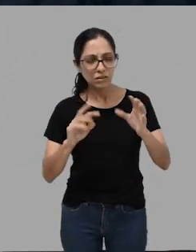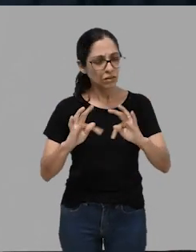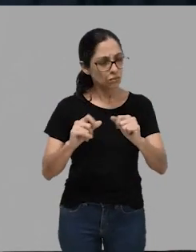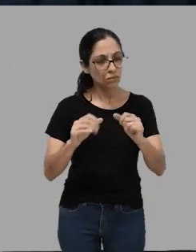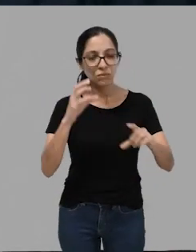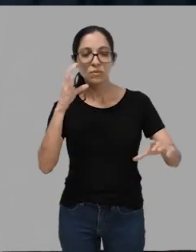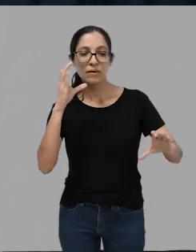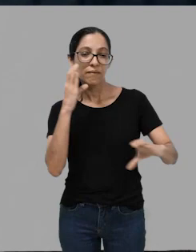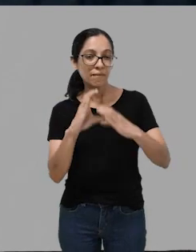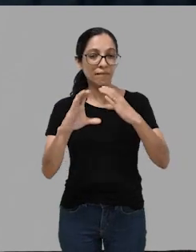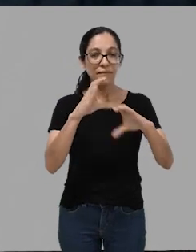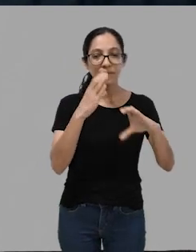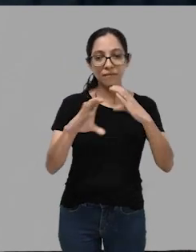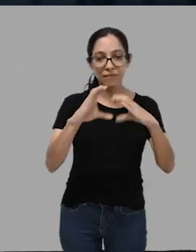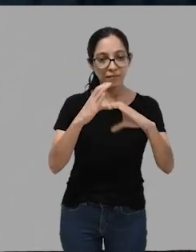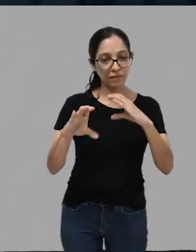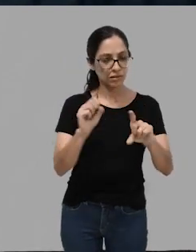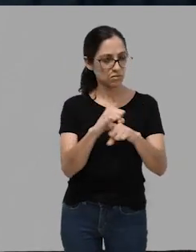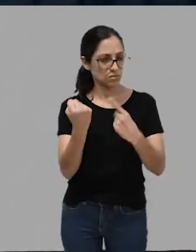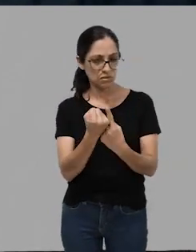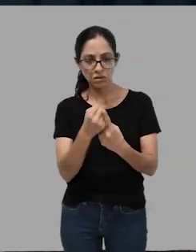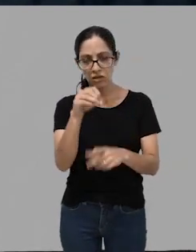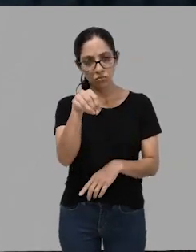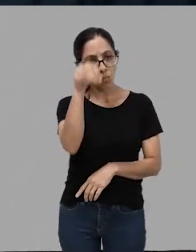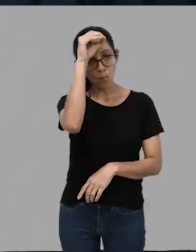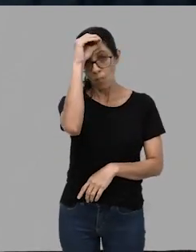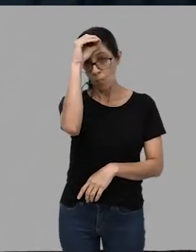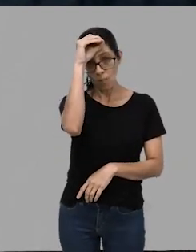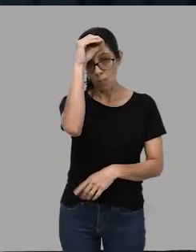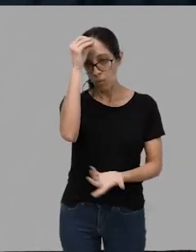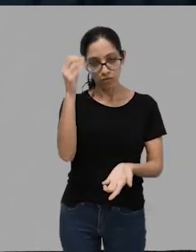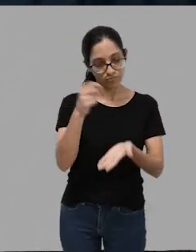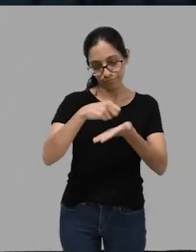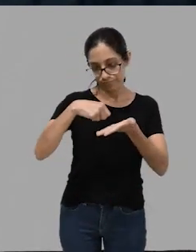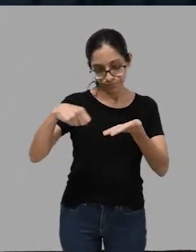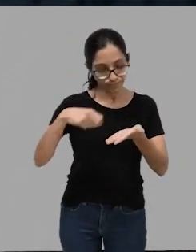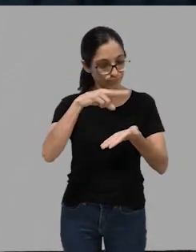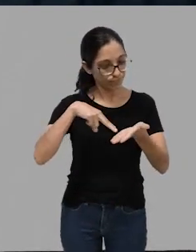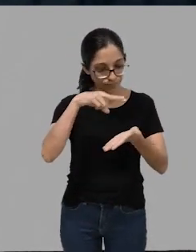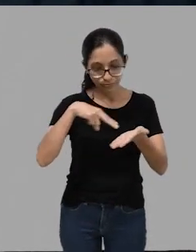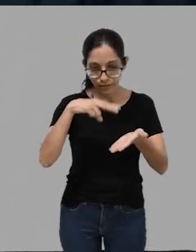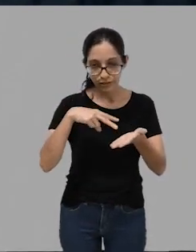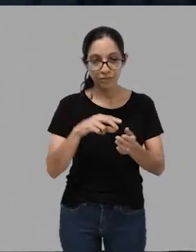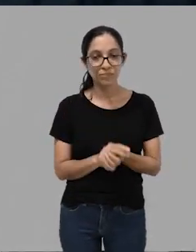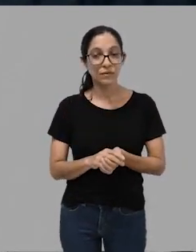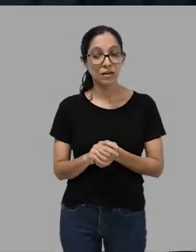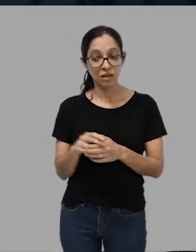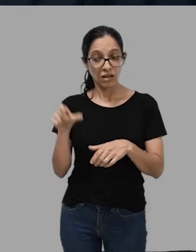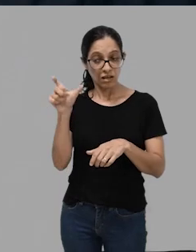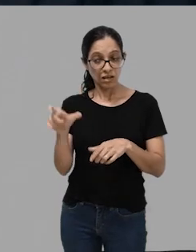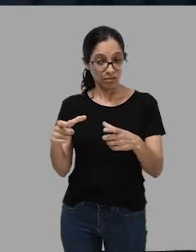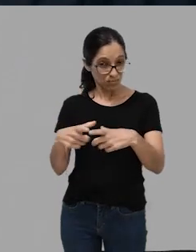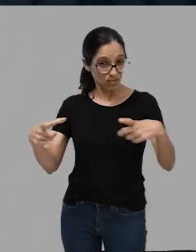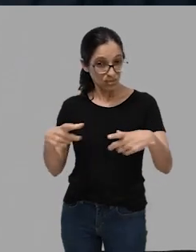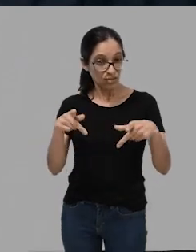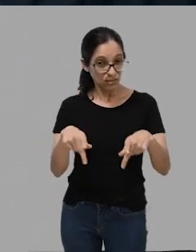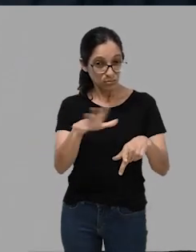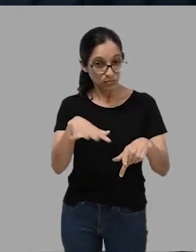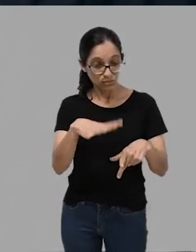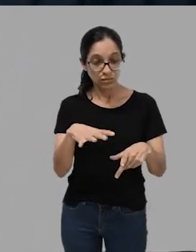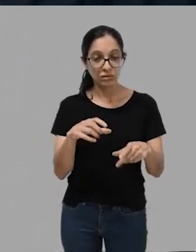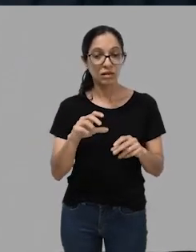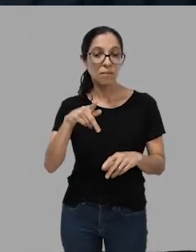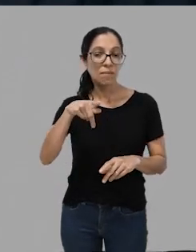a sociedade em sua maioria não sabia ler nem escrever né a Plebe que que era a maioria das pessoas